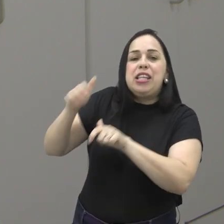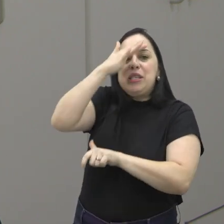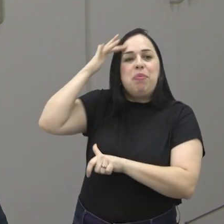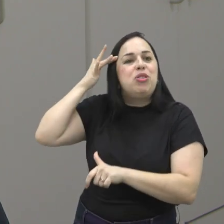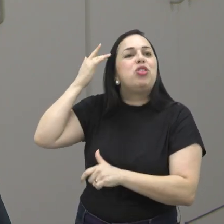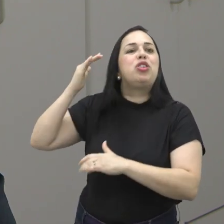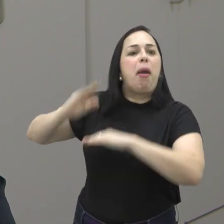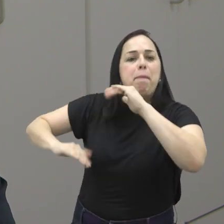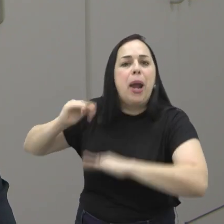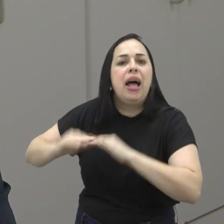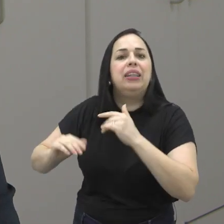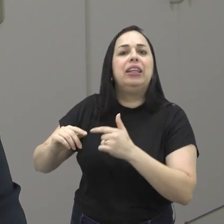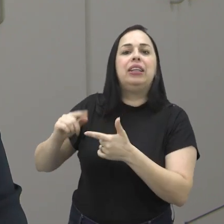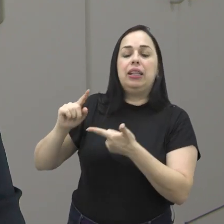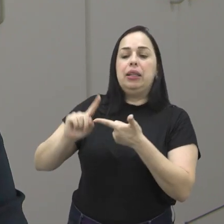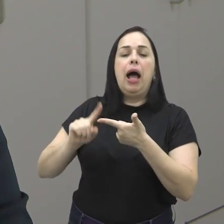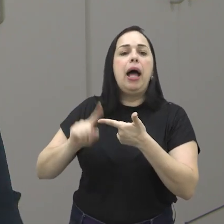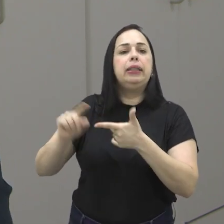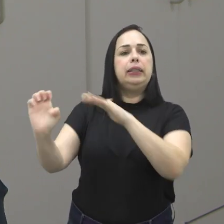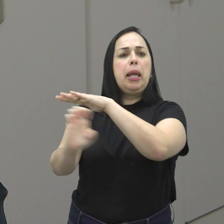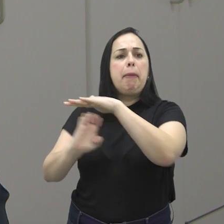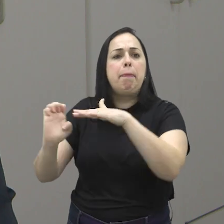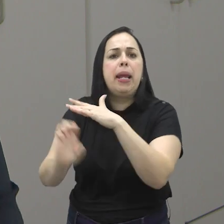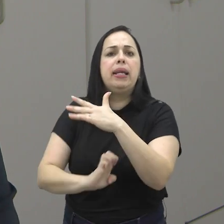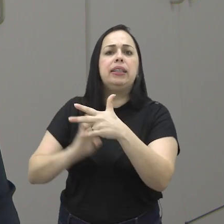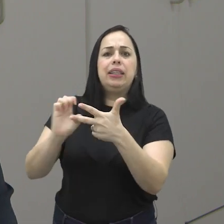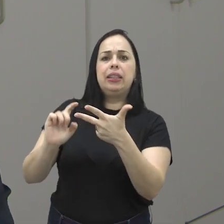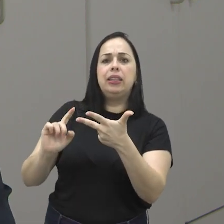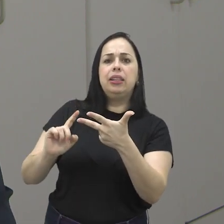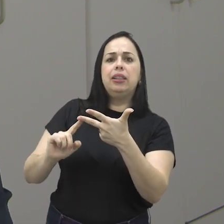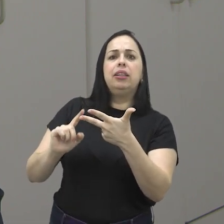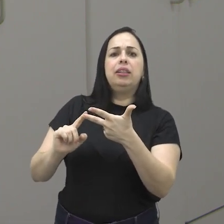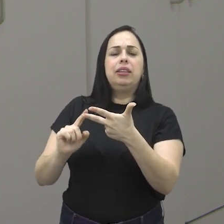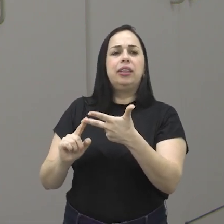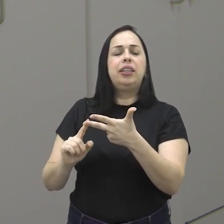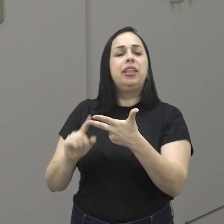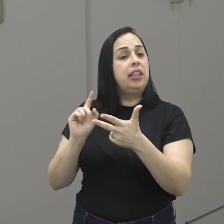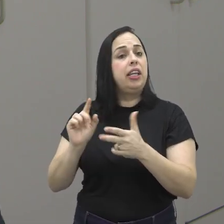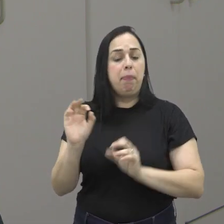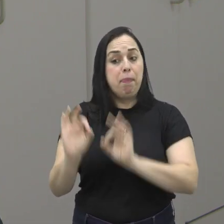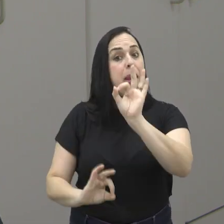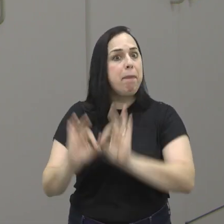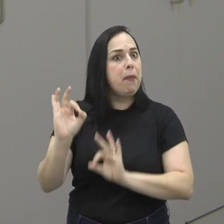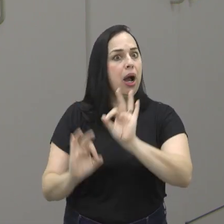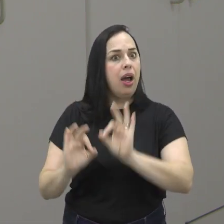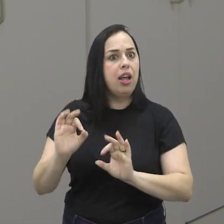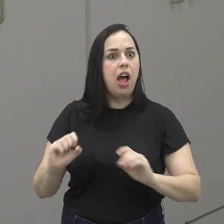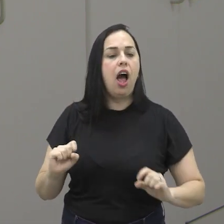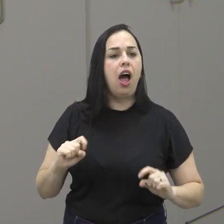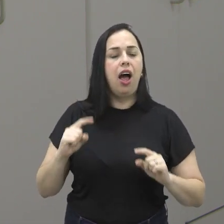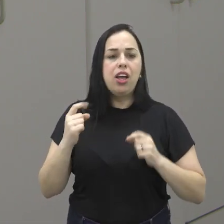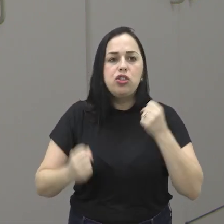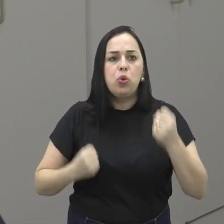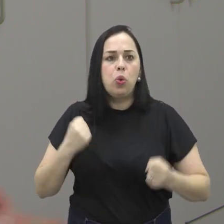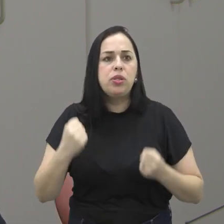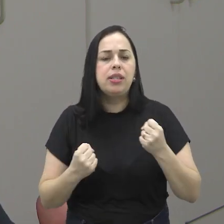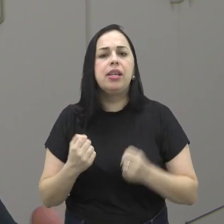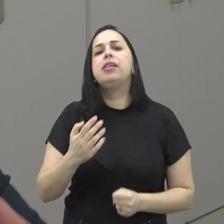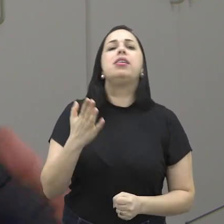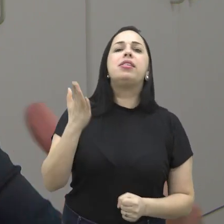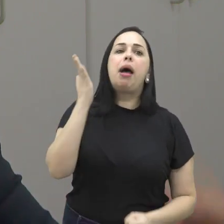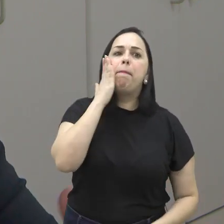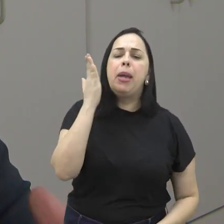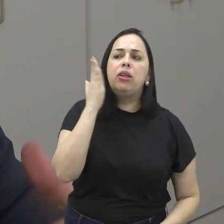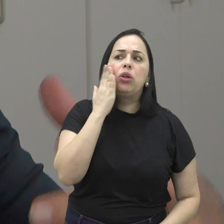praticantes, com as pessoas que trazem, as empresas, né, e as entidades que trazem as corridas de rua para São José dos Campos, entendendo